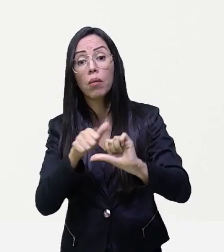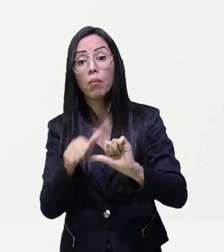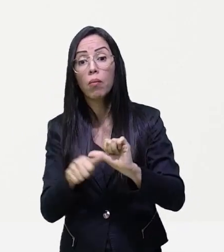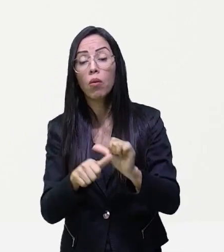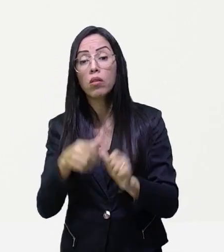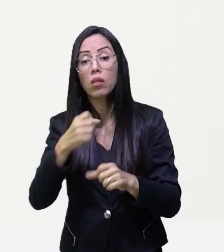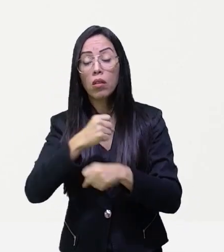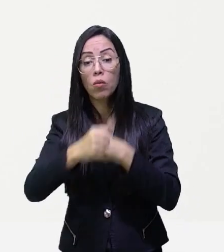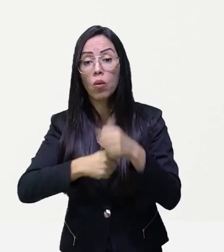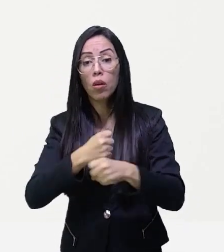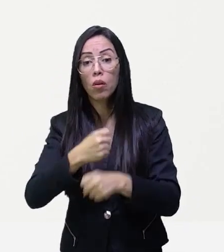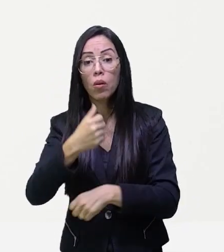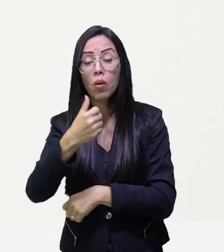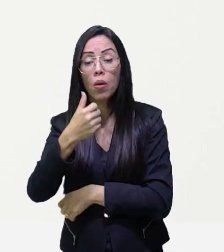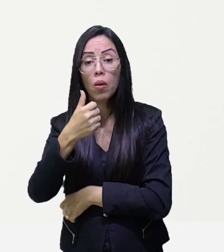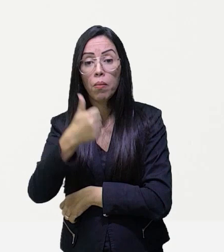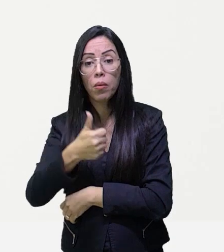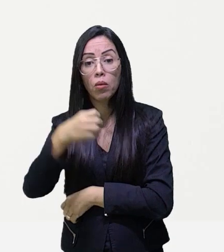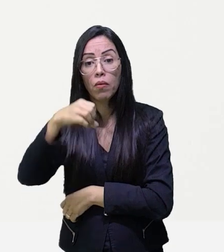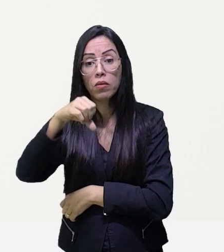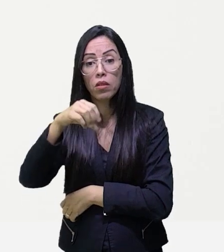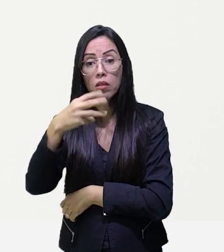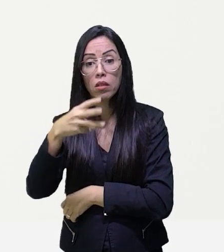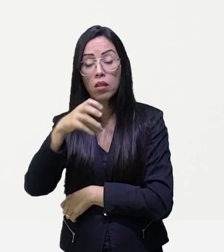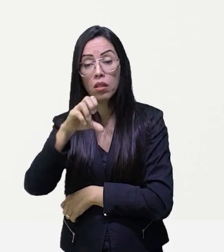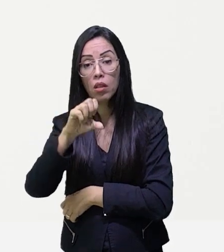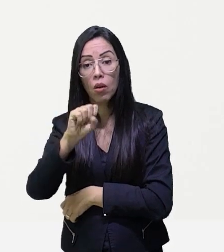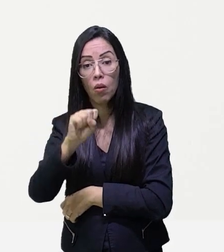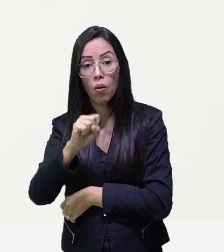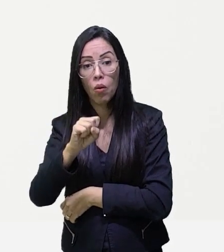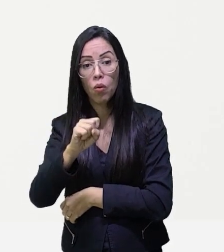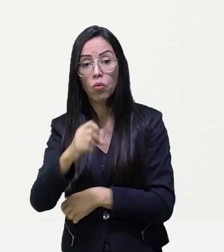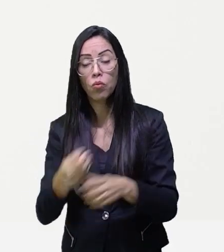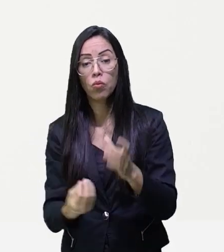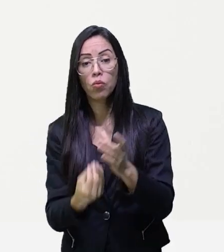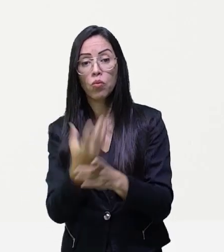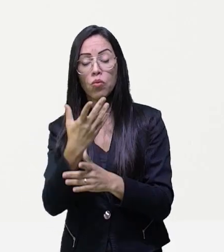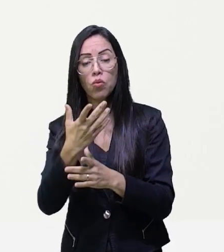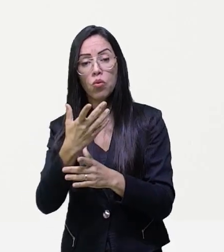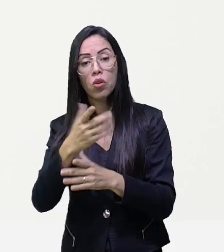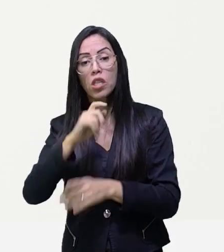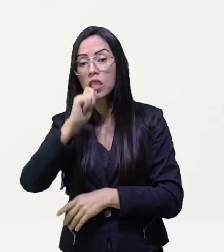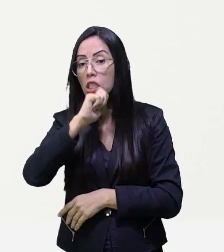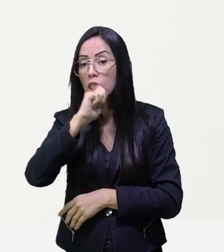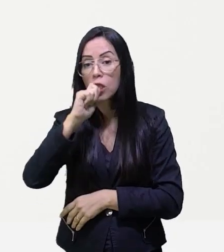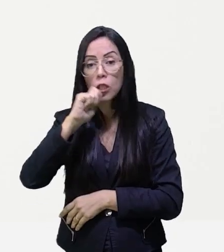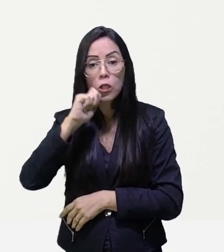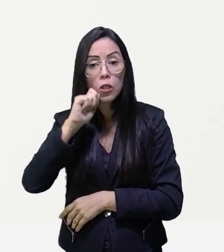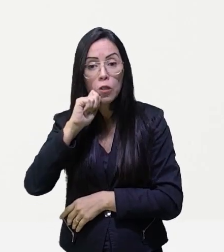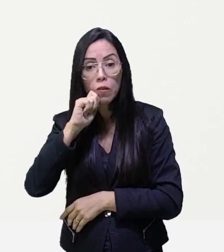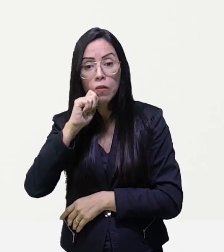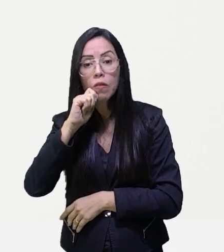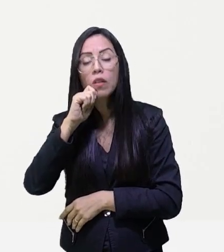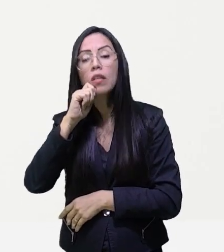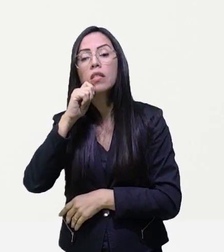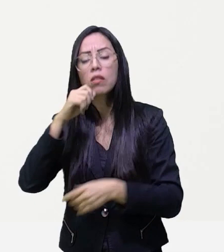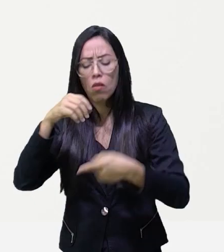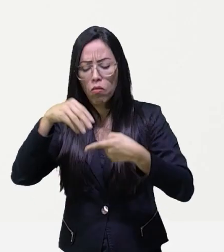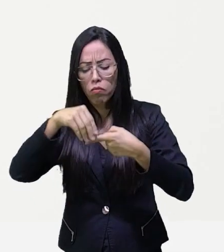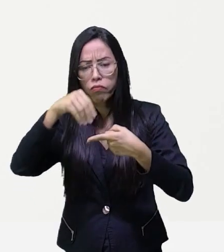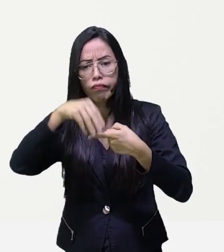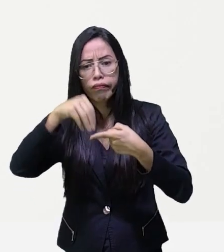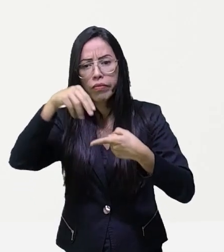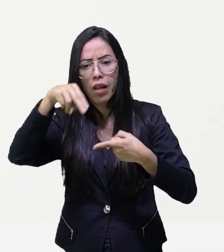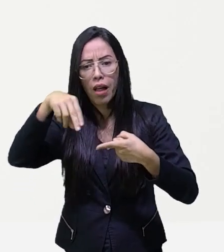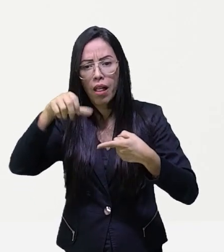1938, quando surgiram as primeiras escovas com cerdas de nylon, usadas